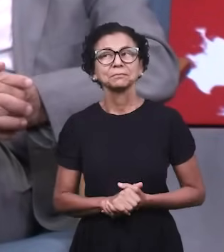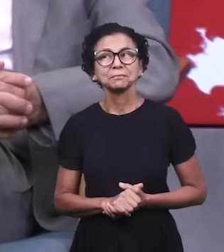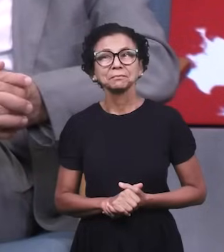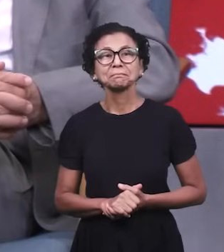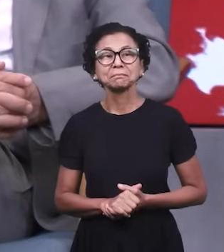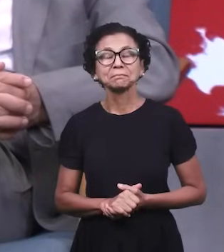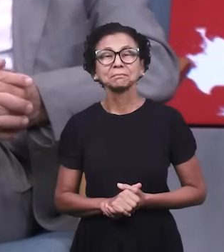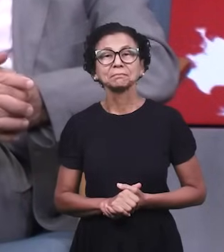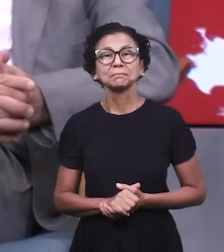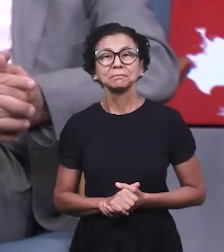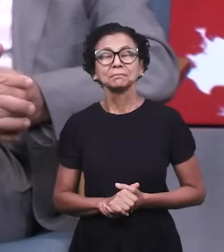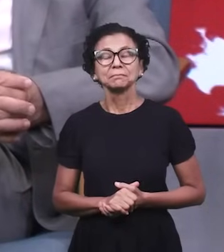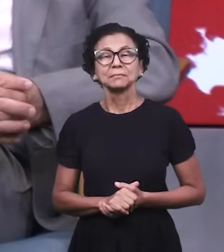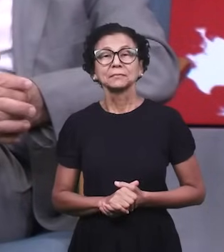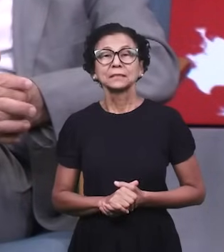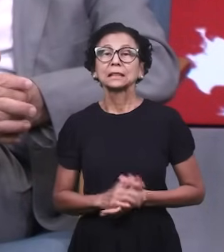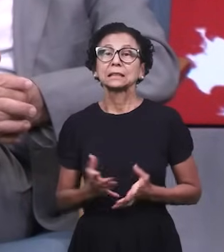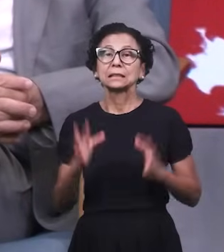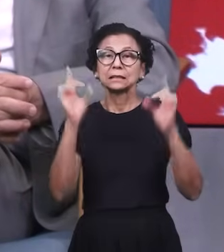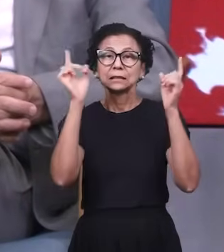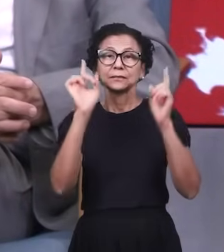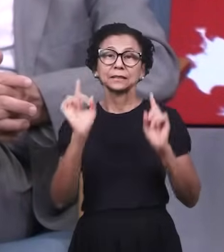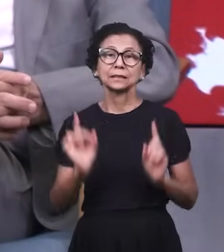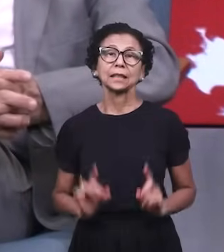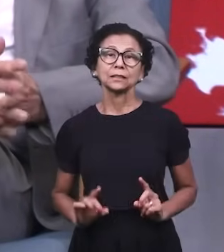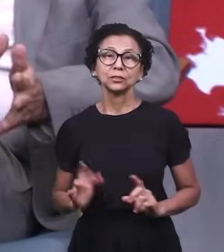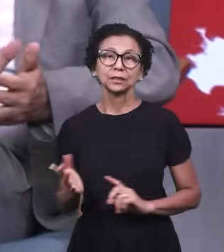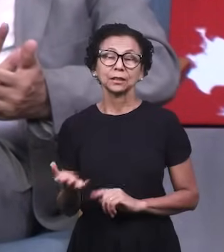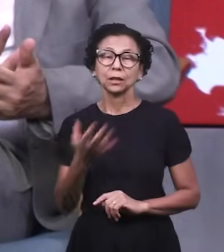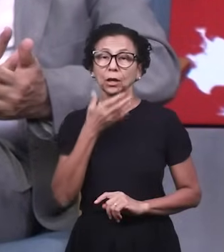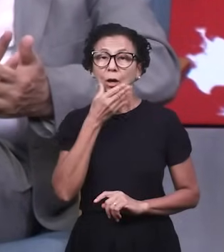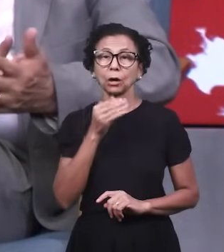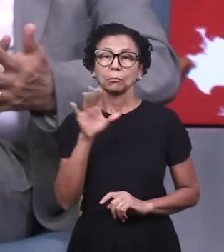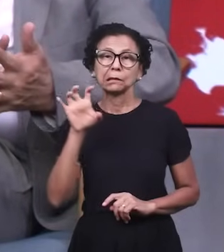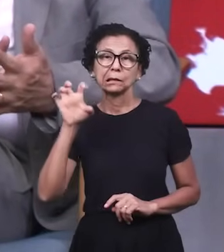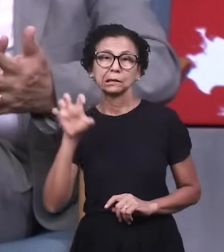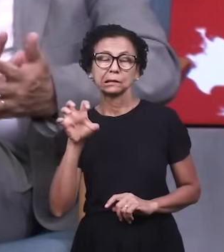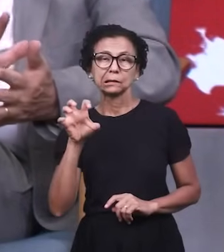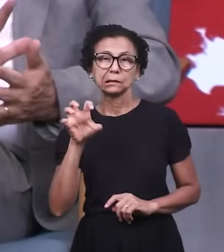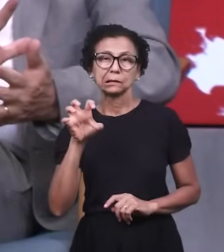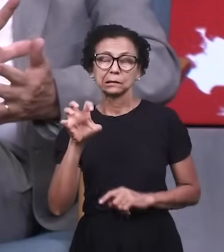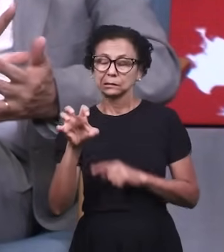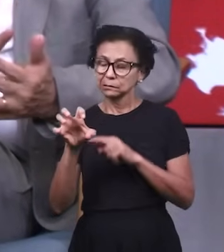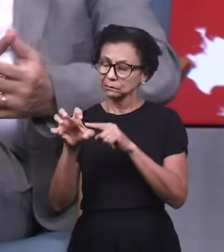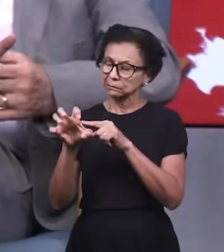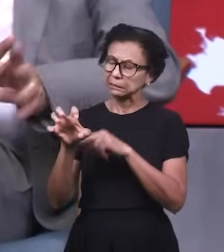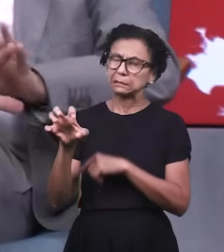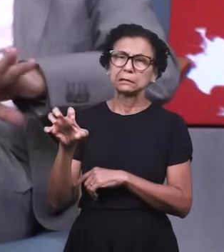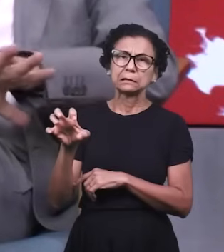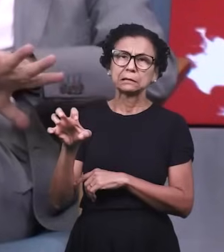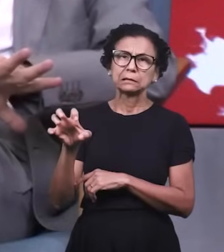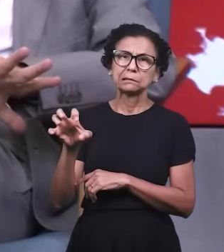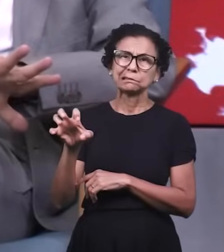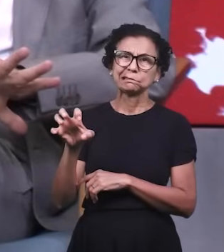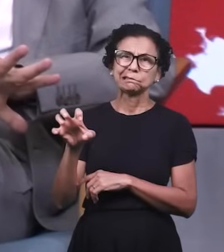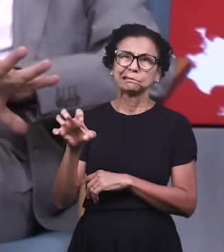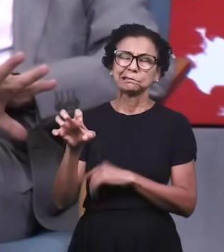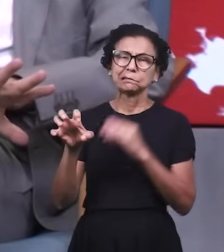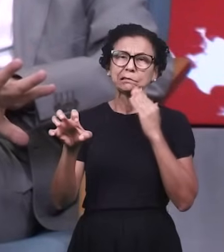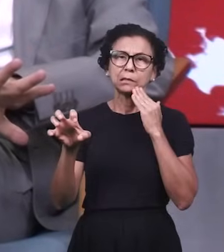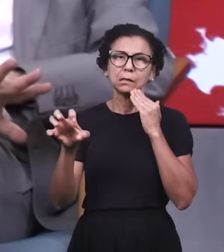profético muito importante. Porque a mão mirrada, veja, é um